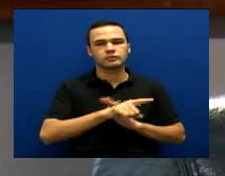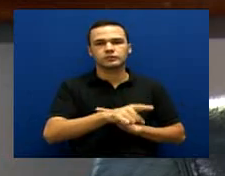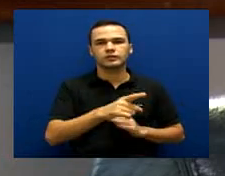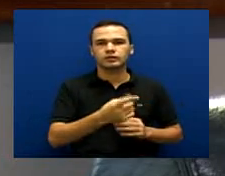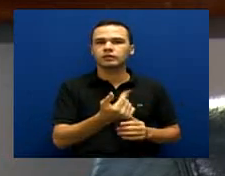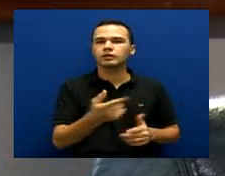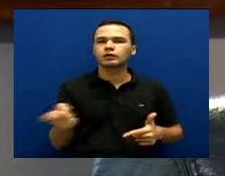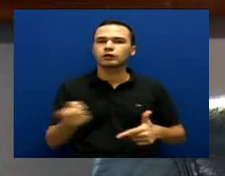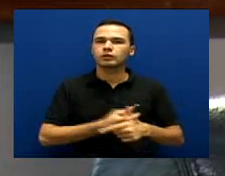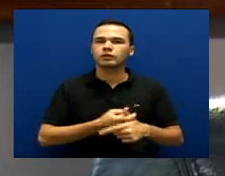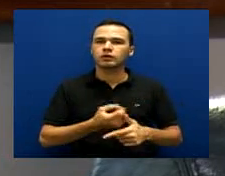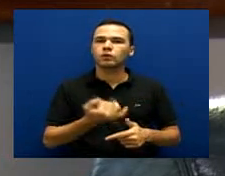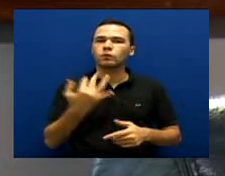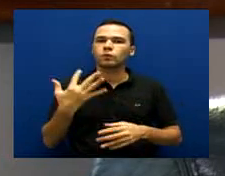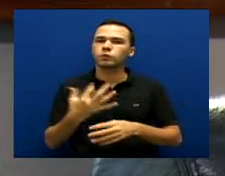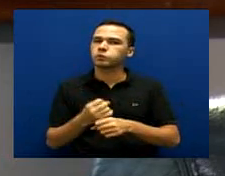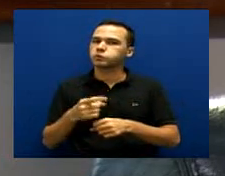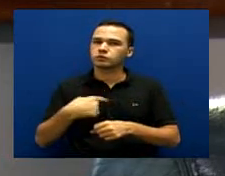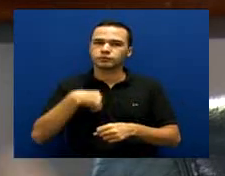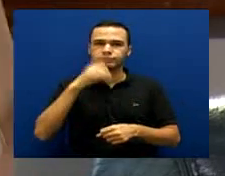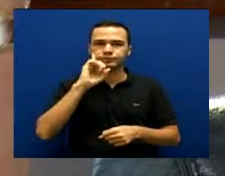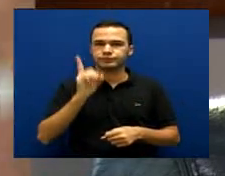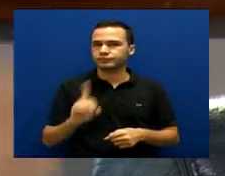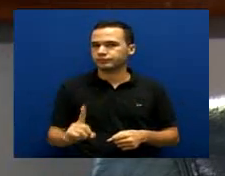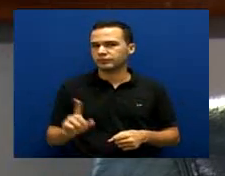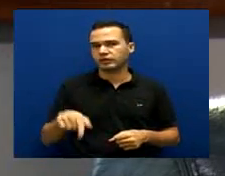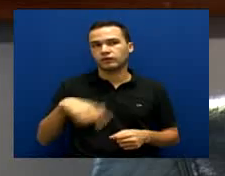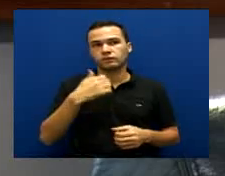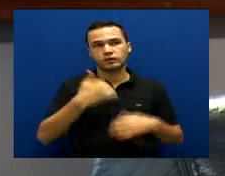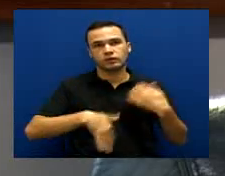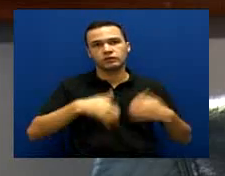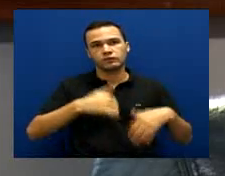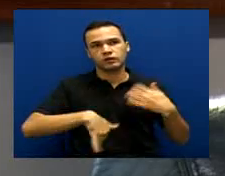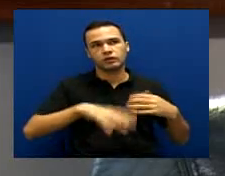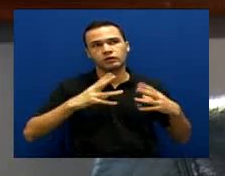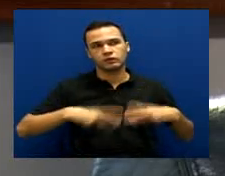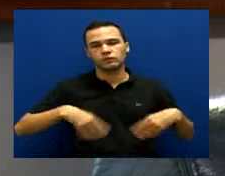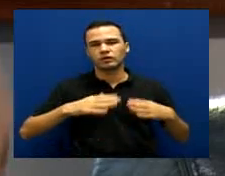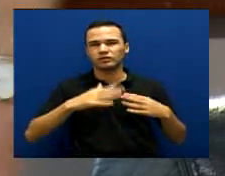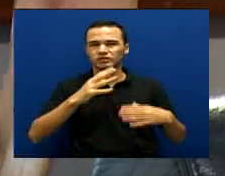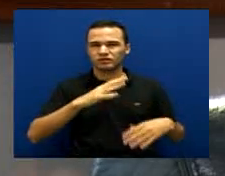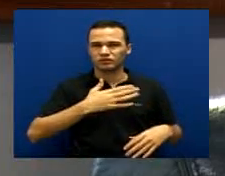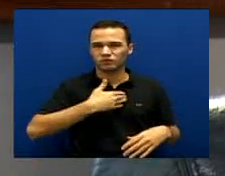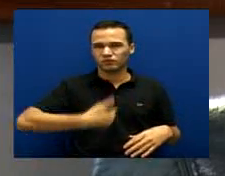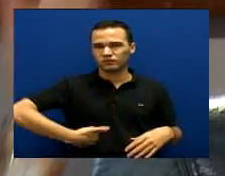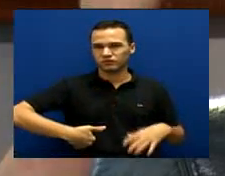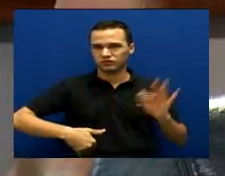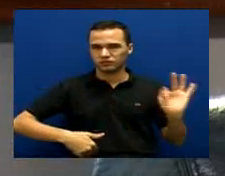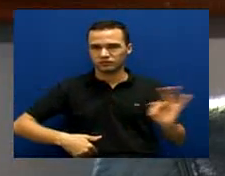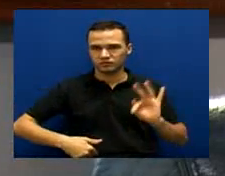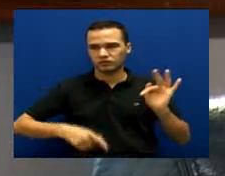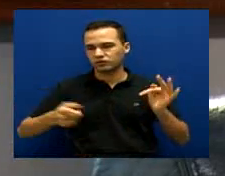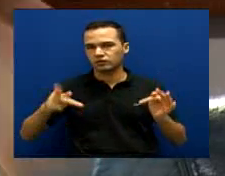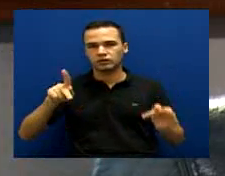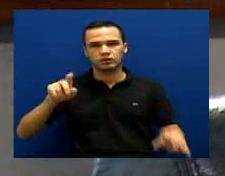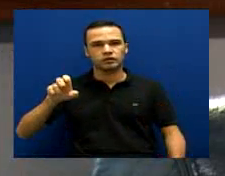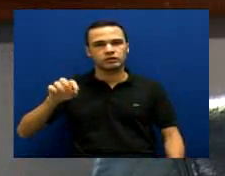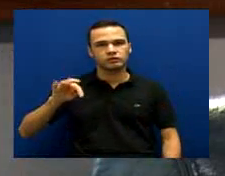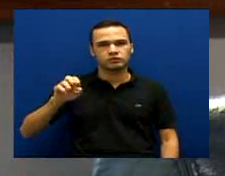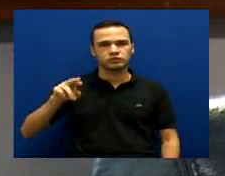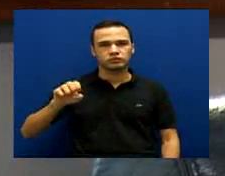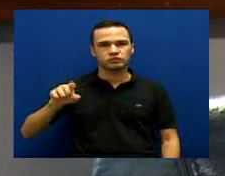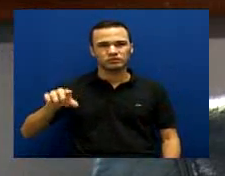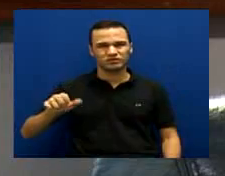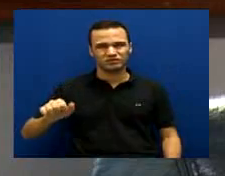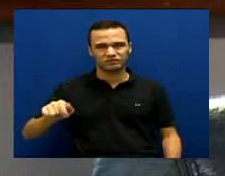foi a dívida da corrupção na santa casa porque é fácil falar da corrupção no governo federal nossa da petrobras quando ela está